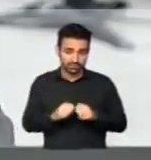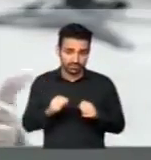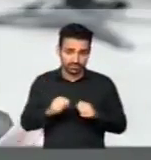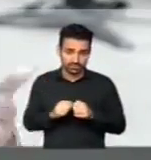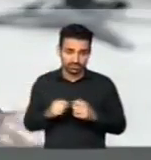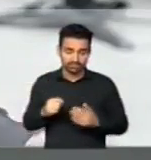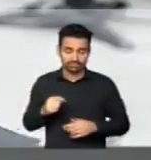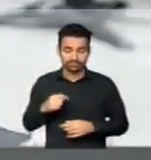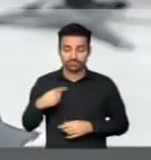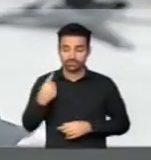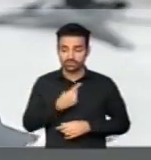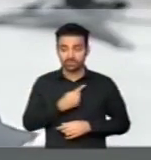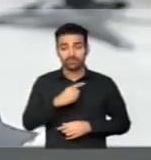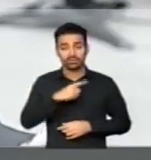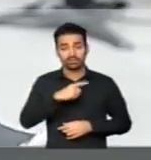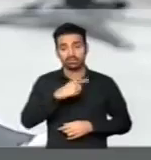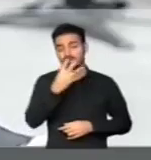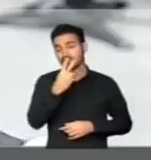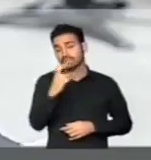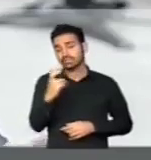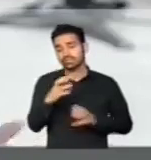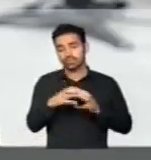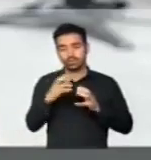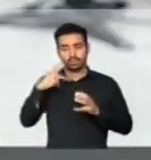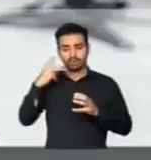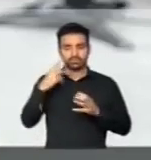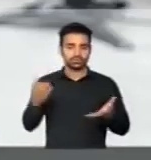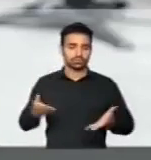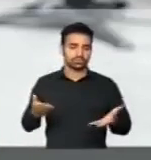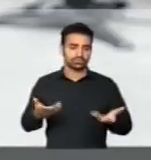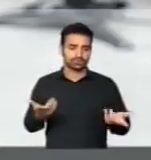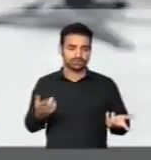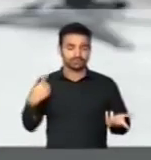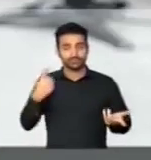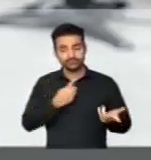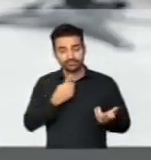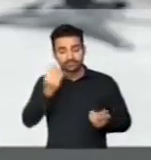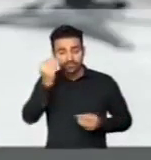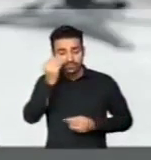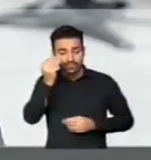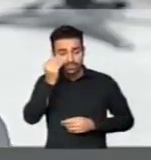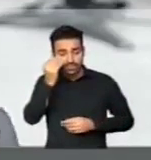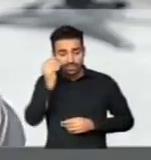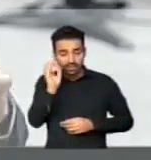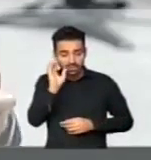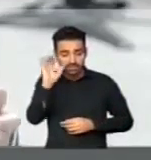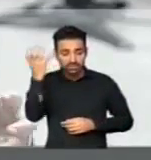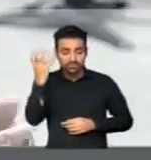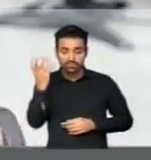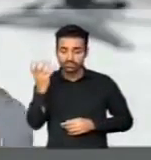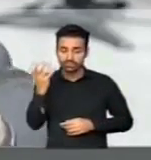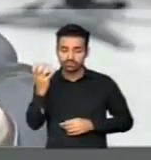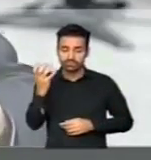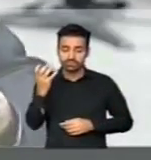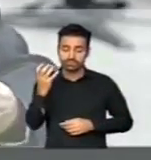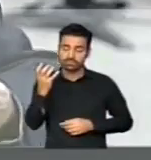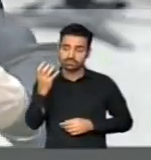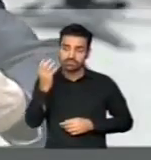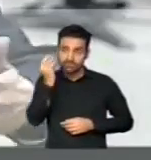Somos 35 partidos hoje, e então temos que buscar alternativas que possam